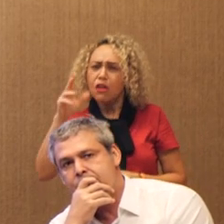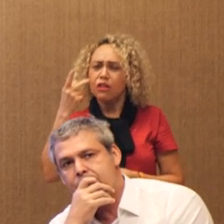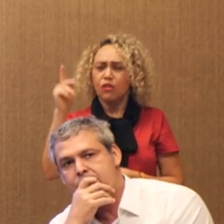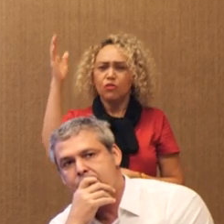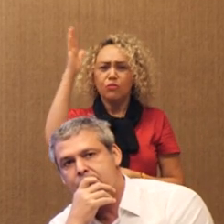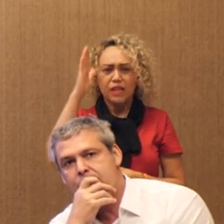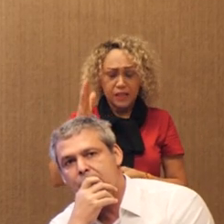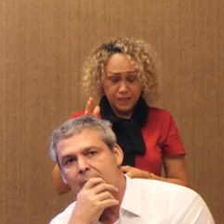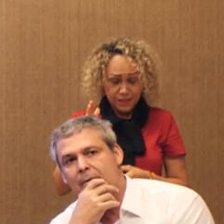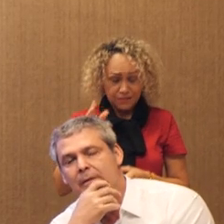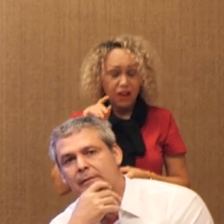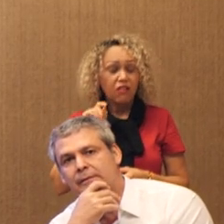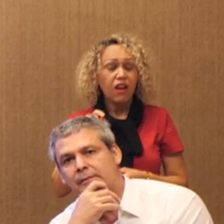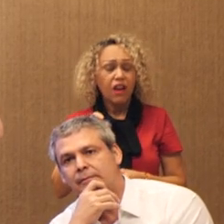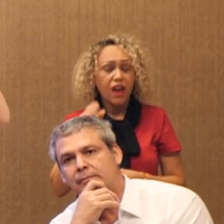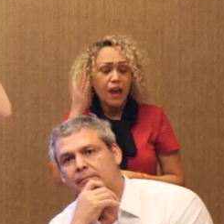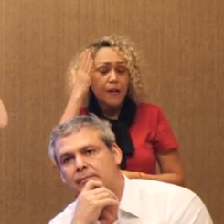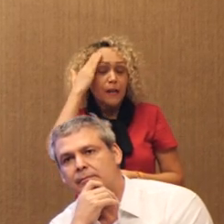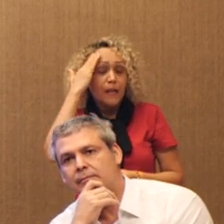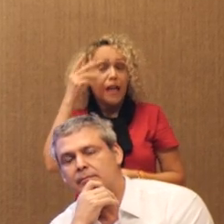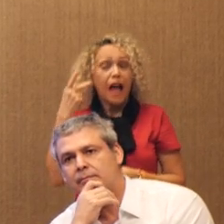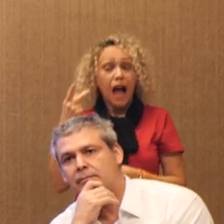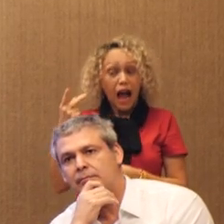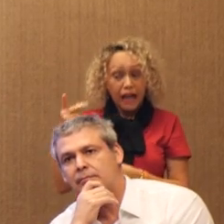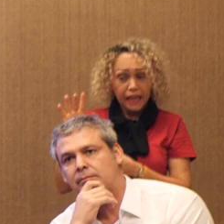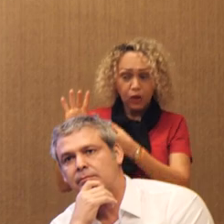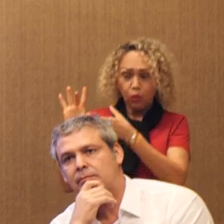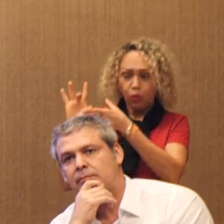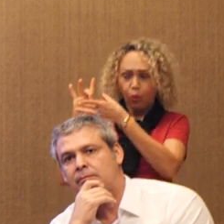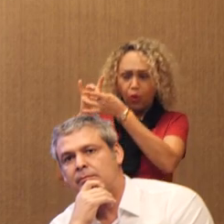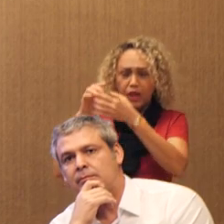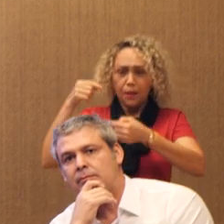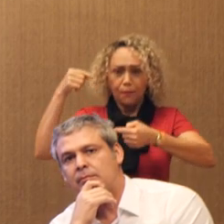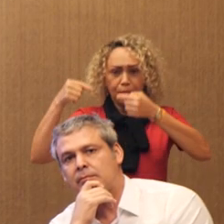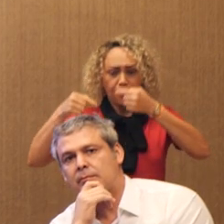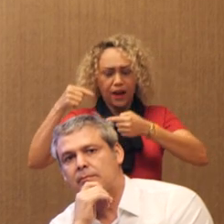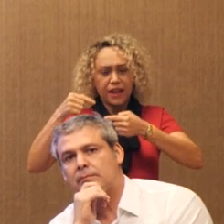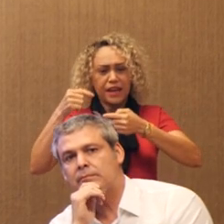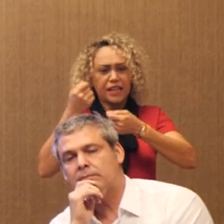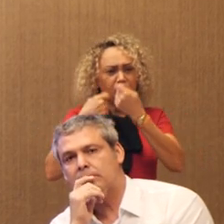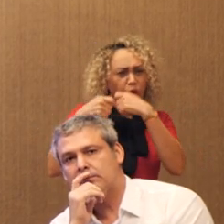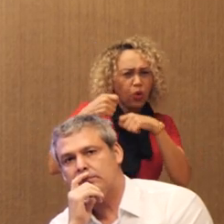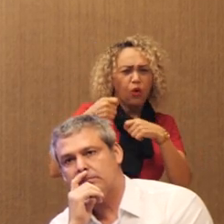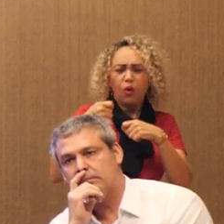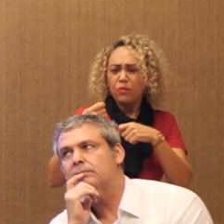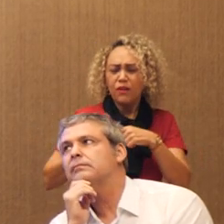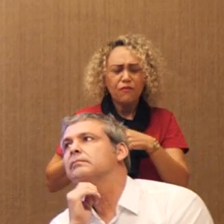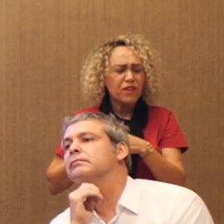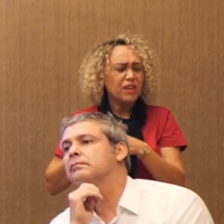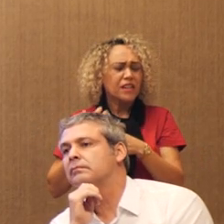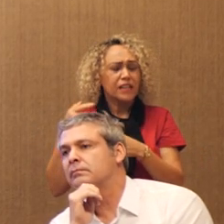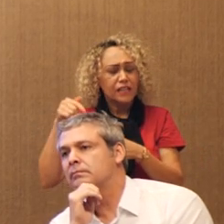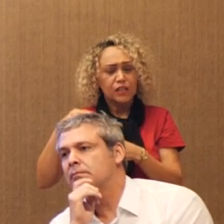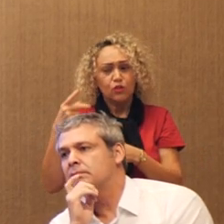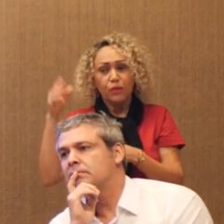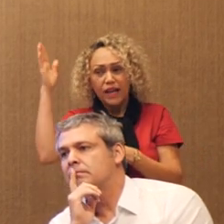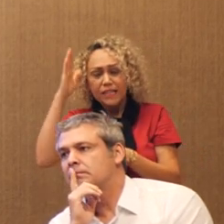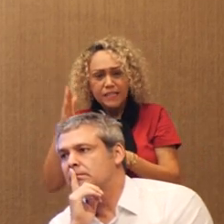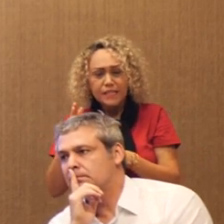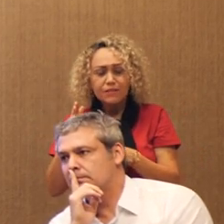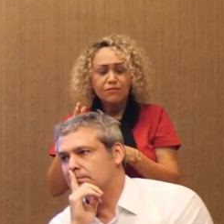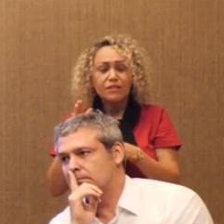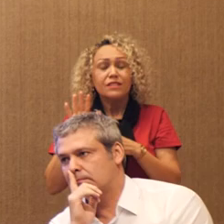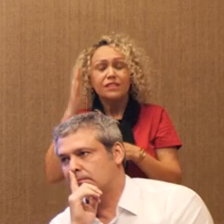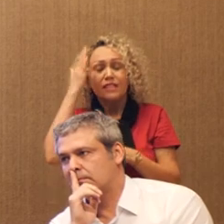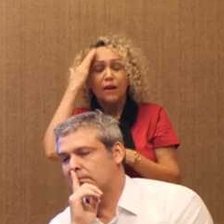mas ler como é que a vida das pessoas está em cada bairro, em cada rua, em cada